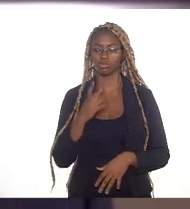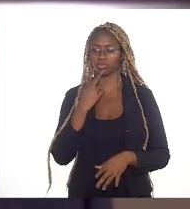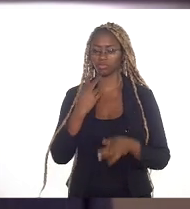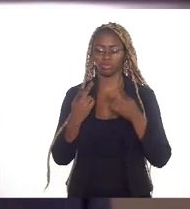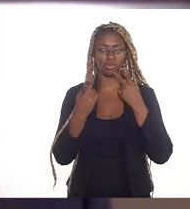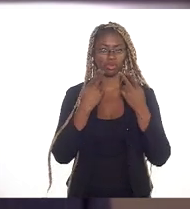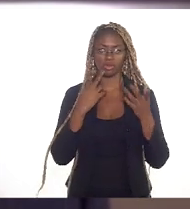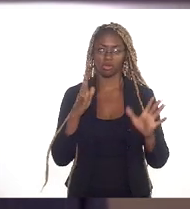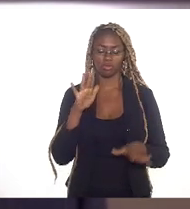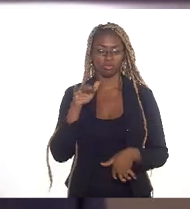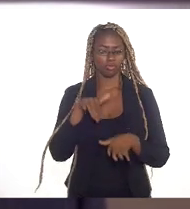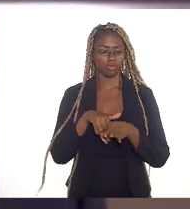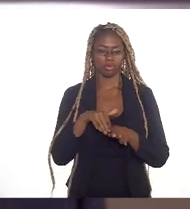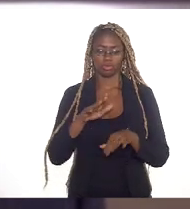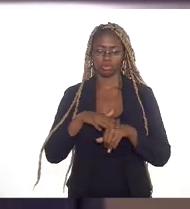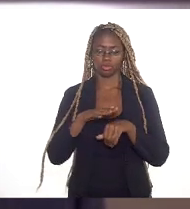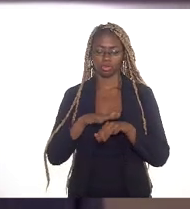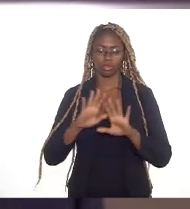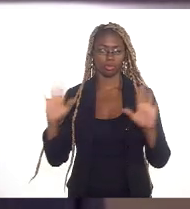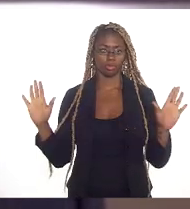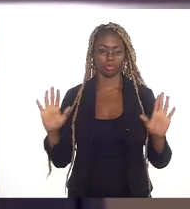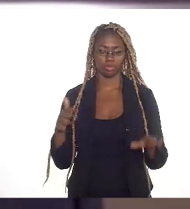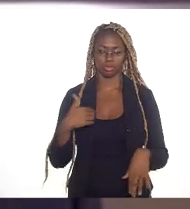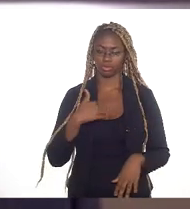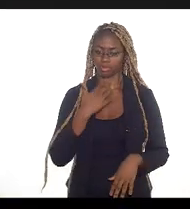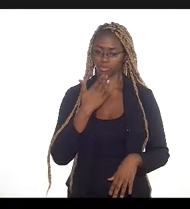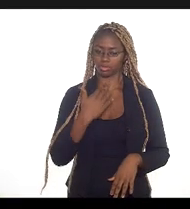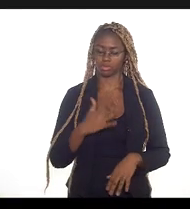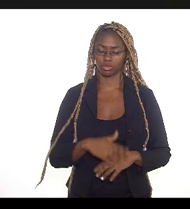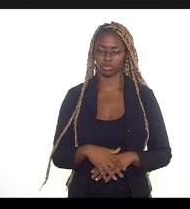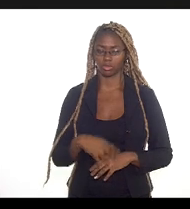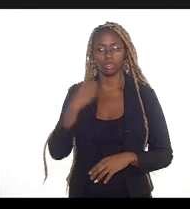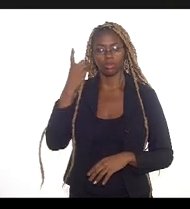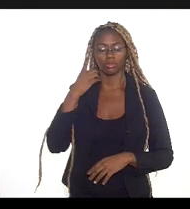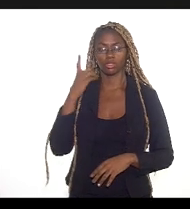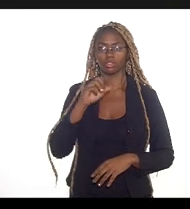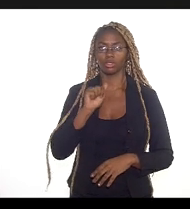contrário. Mas fica aqui o meu apelo. Deputado Alexandre.